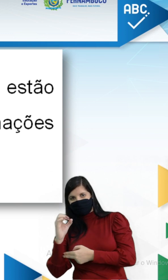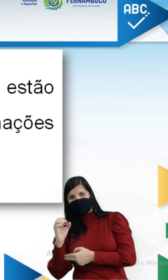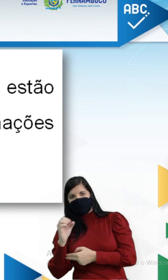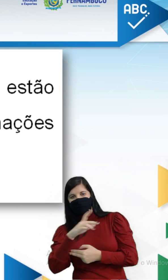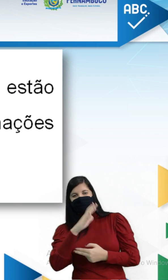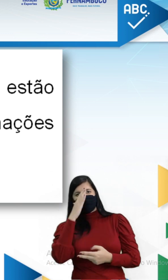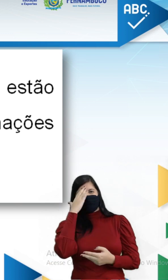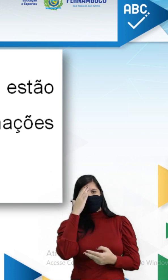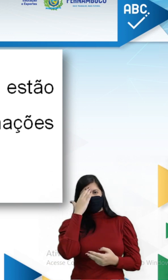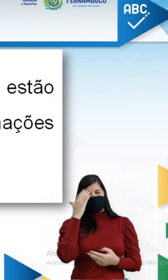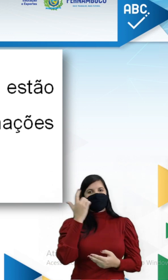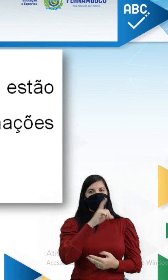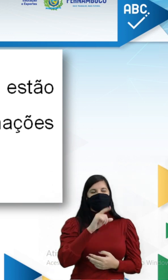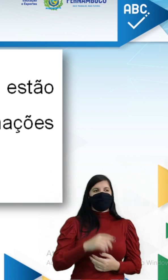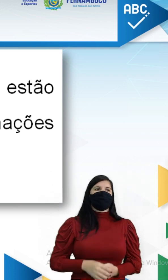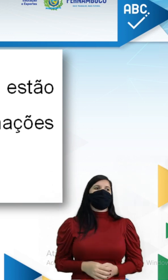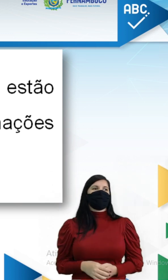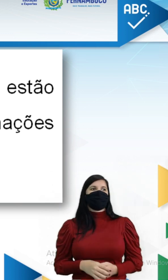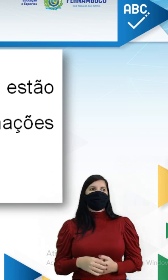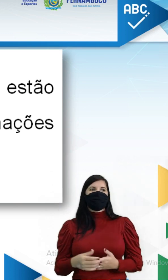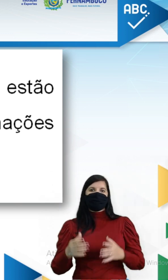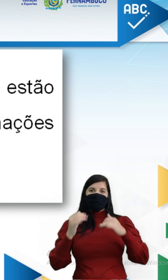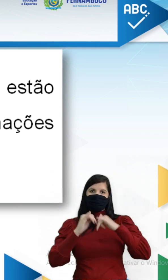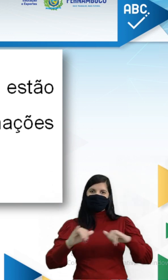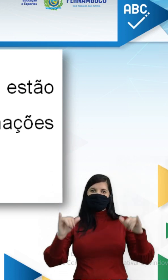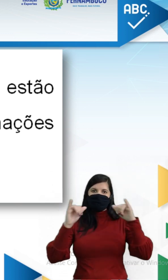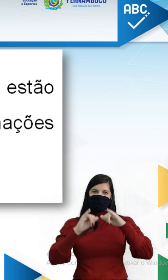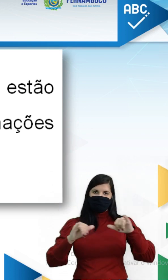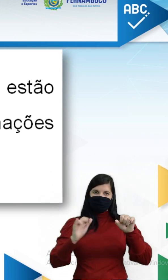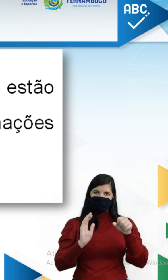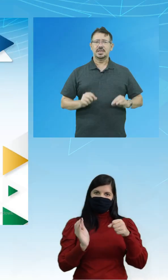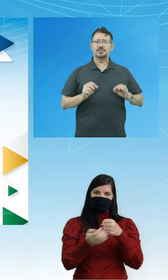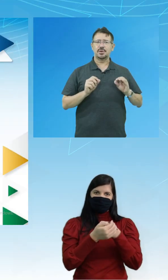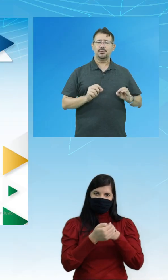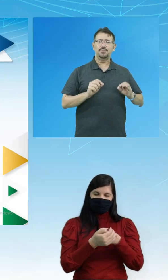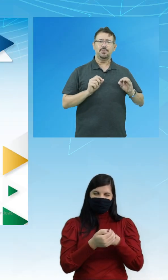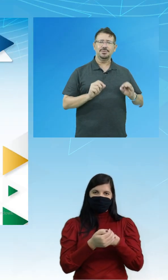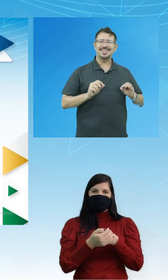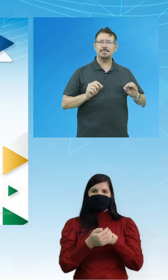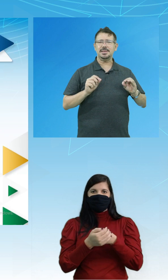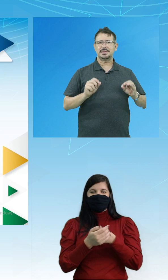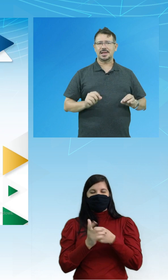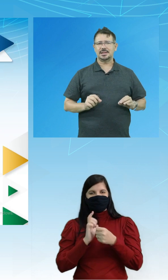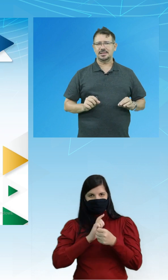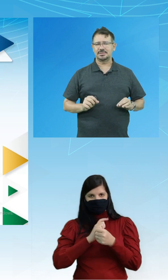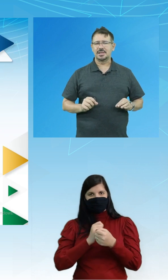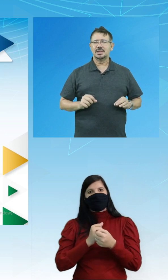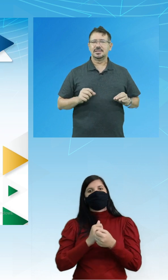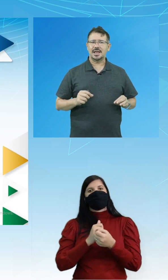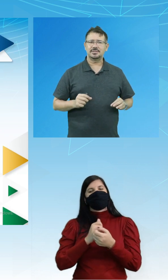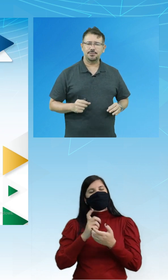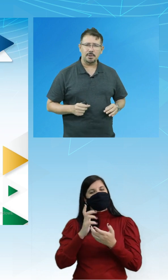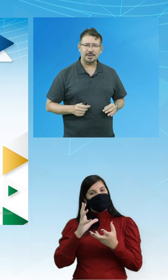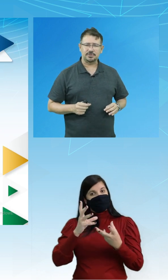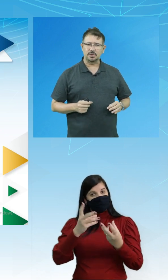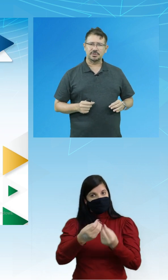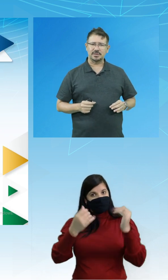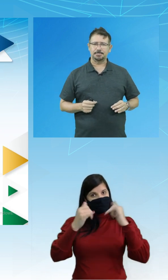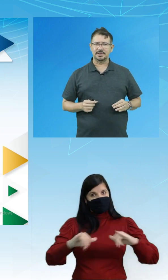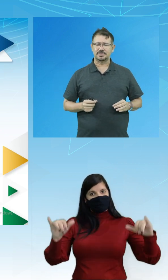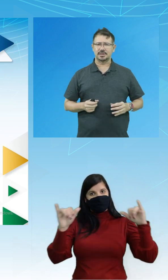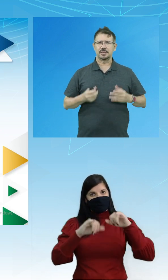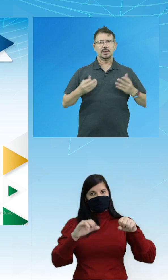Vejam só, na tela ainda temos as informações implícitas estão fundamentadas nas